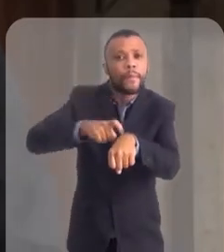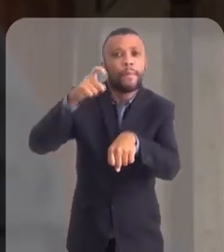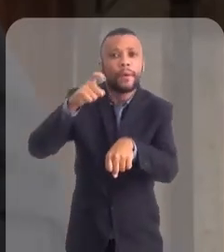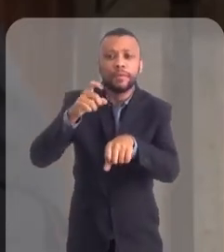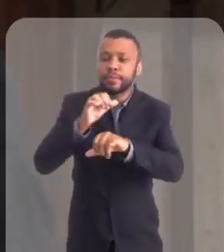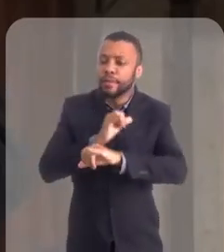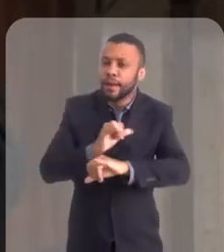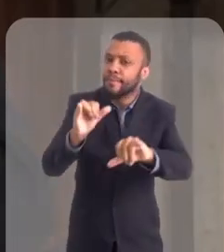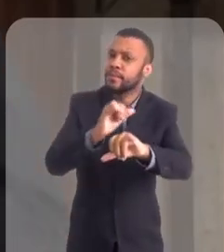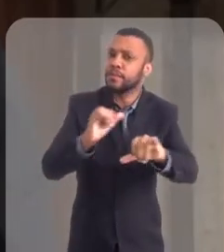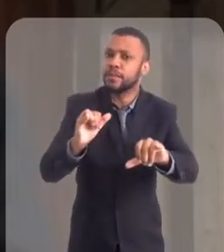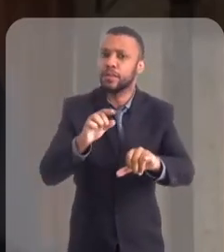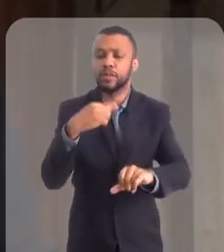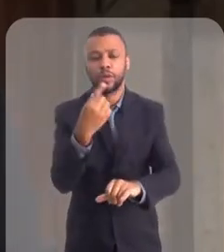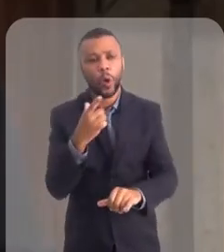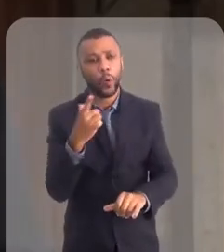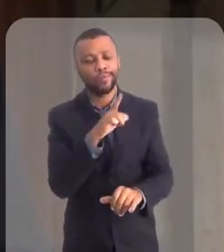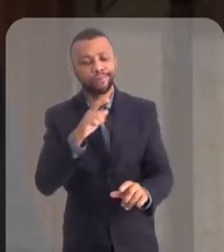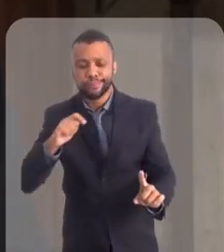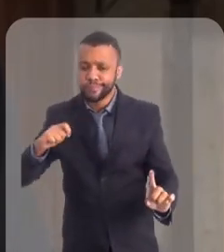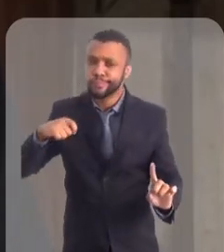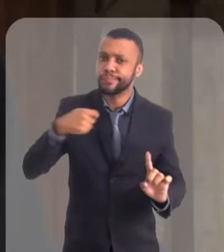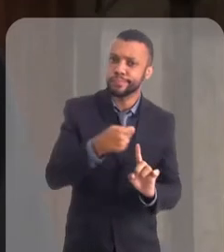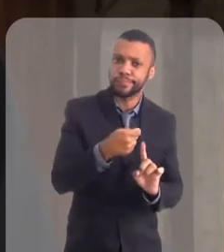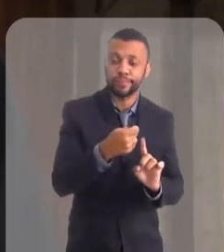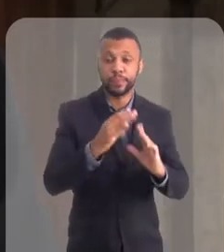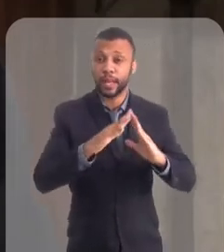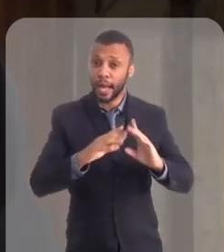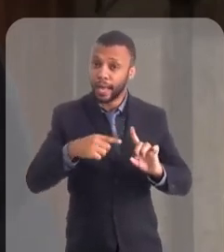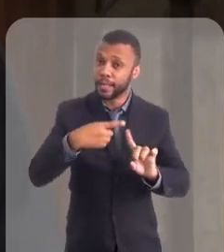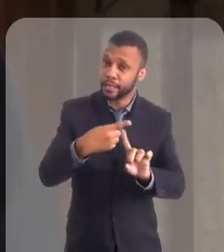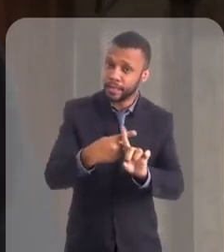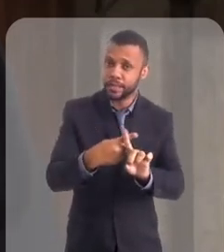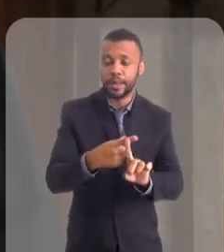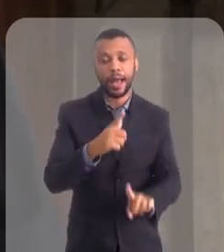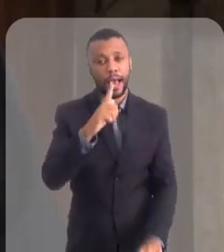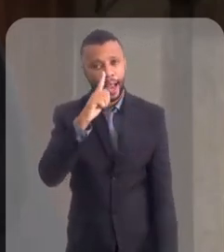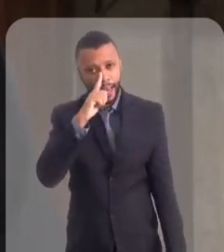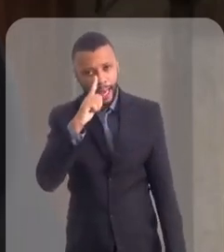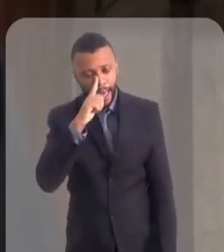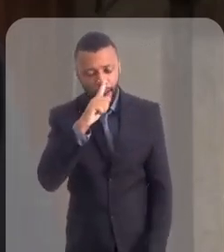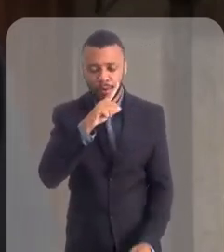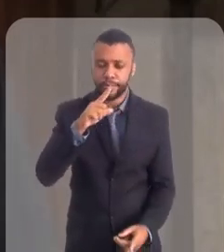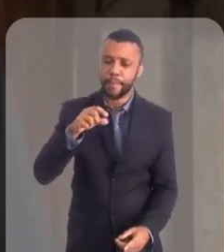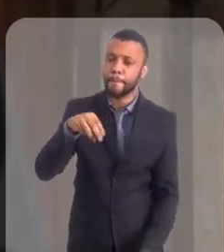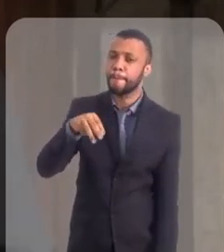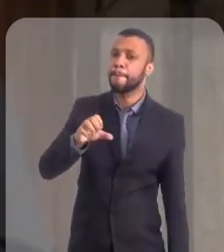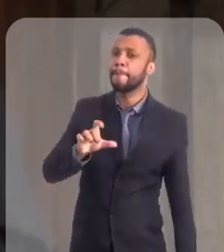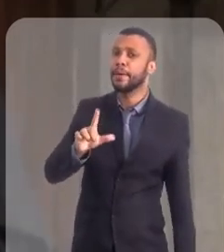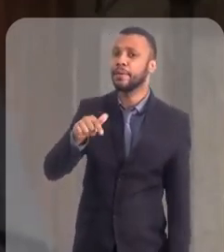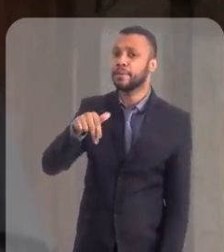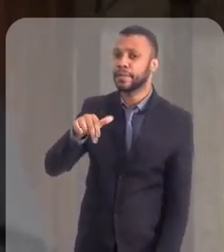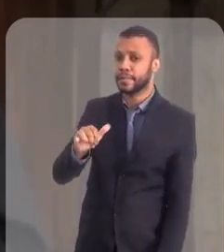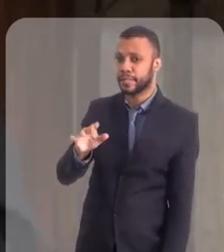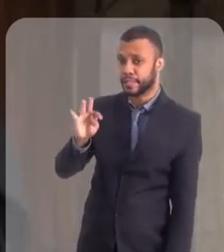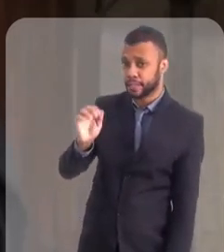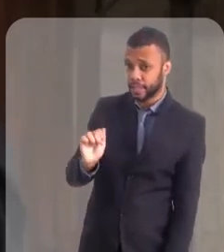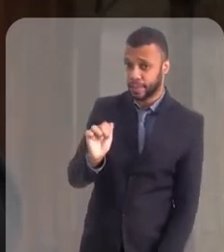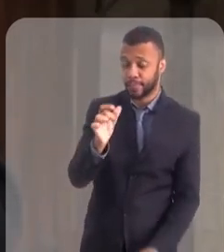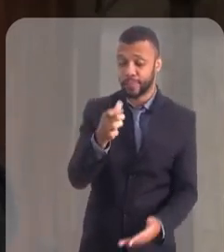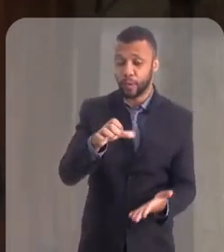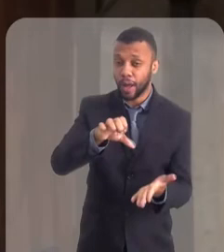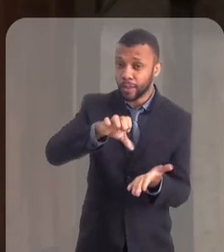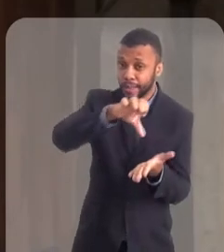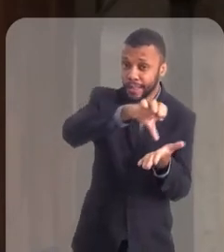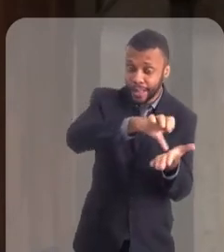cristianismo, logo ali da primeira evangelização do cristianismo, a igreja greco-melquita. Então, hoje,